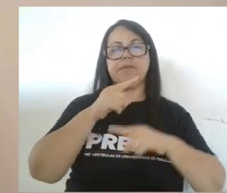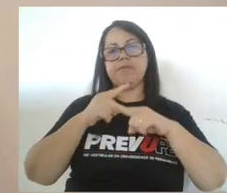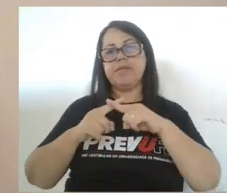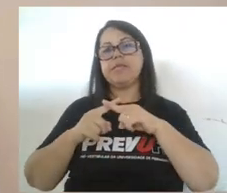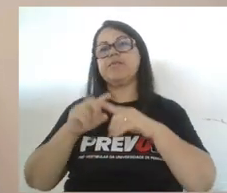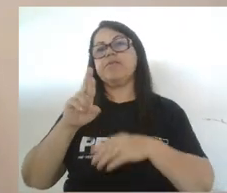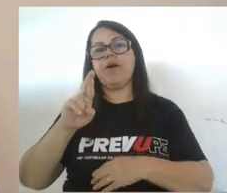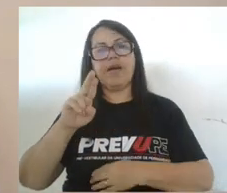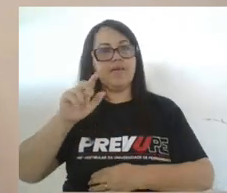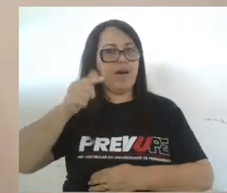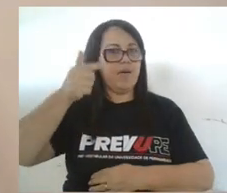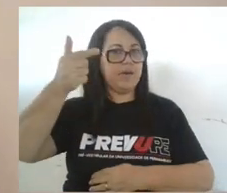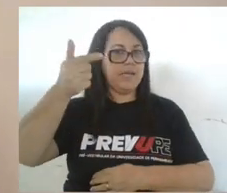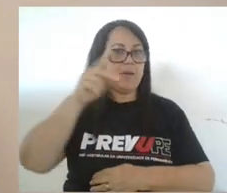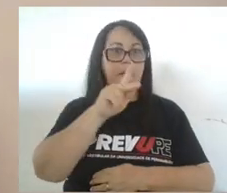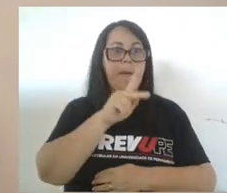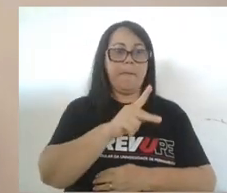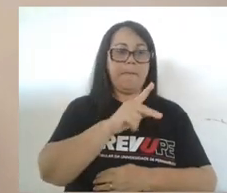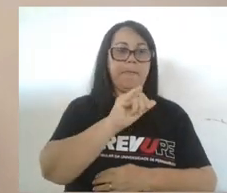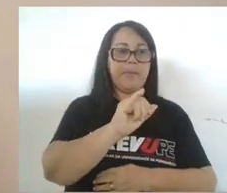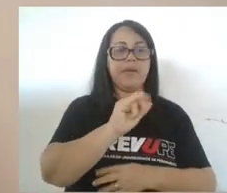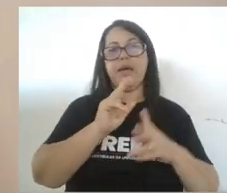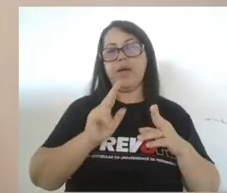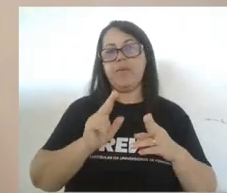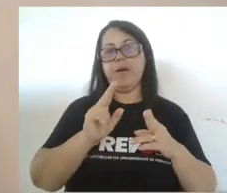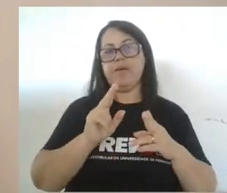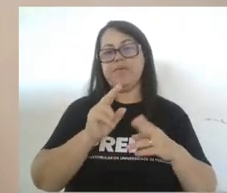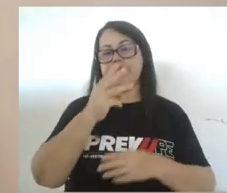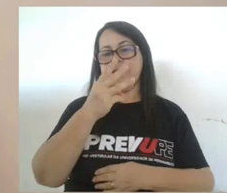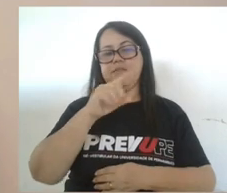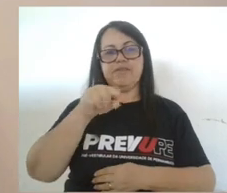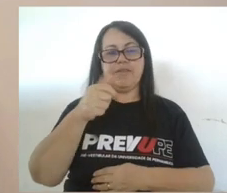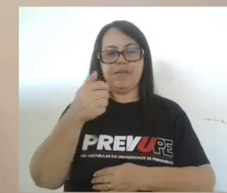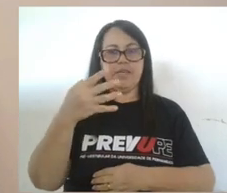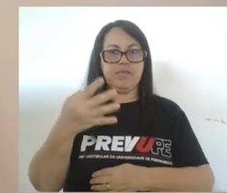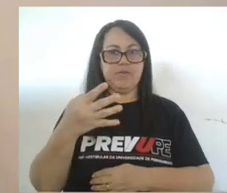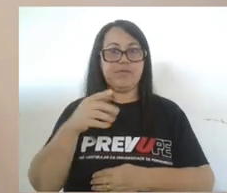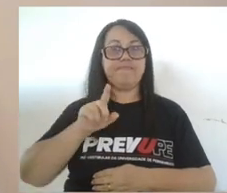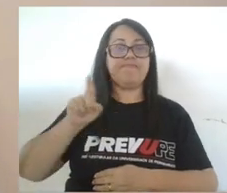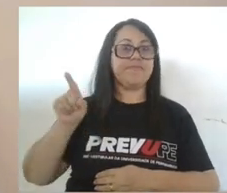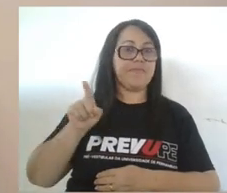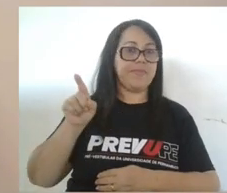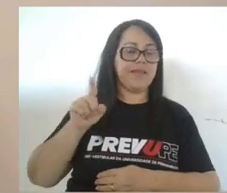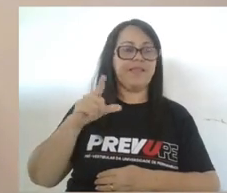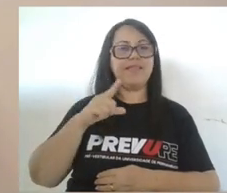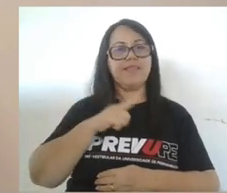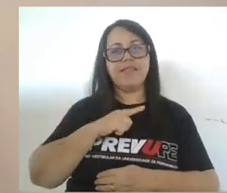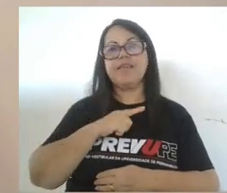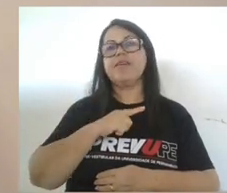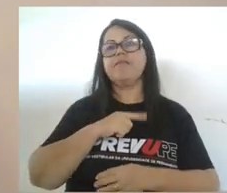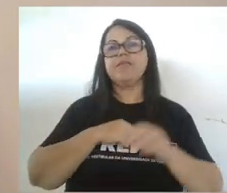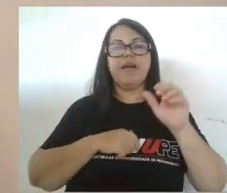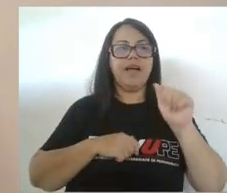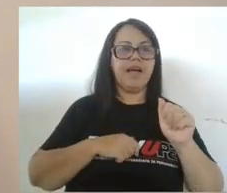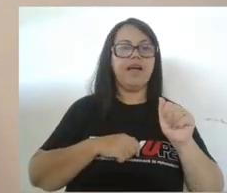quadrado, lembrando que π tem um valor aproximado de 3,14. No paralelogramo, multiplicamos a